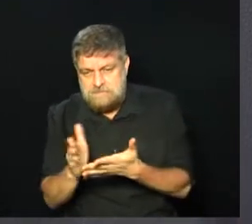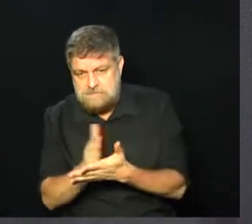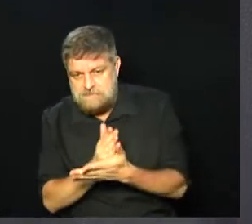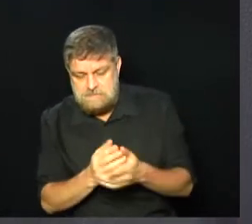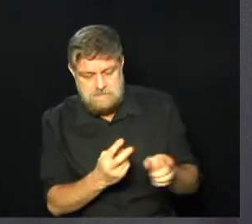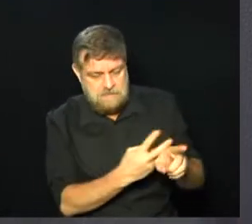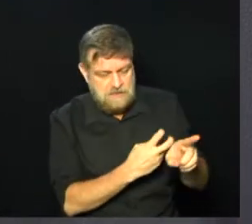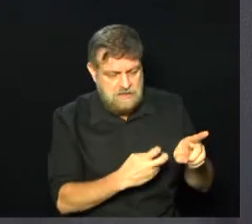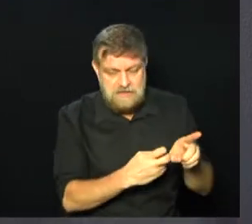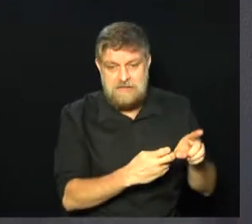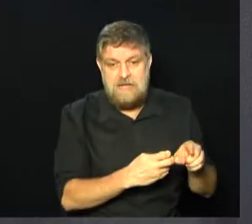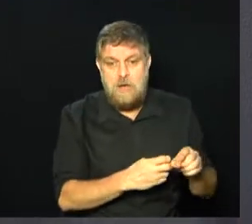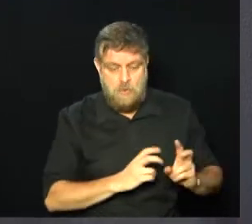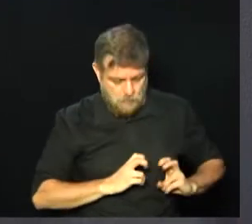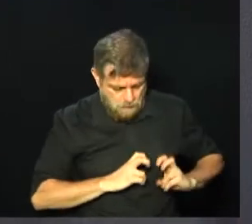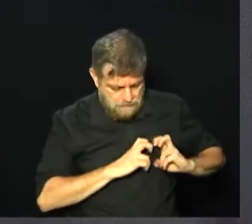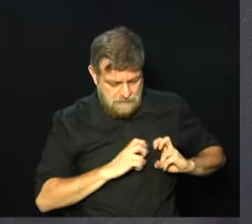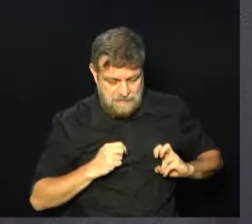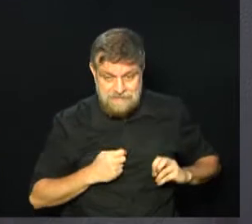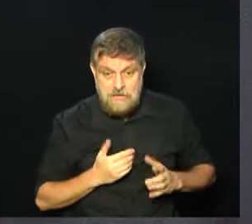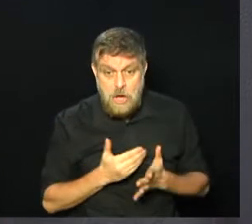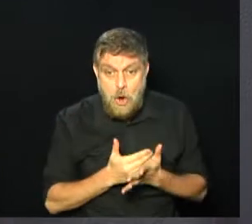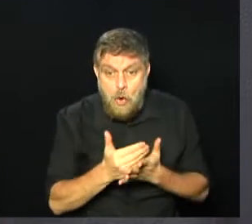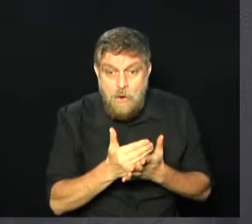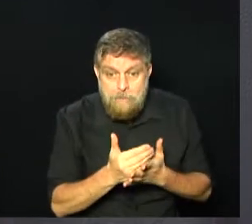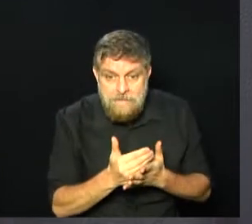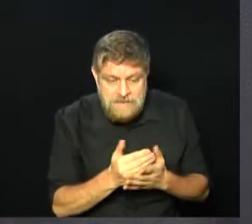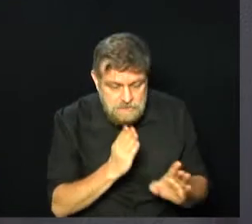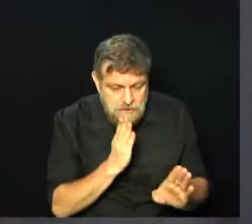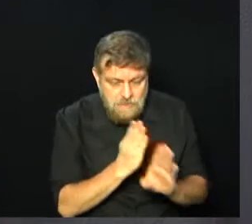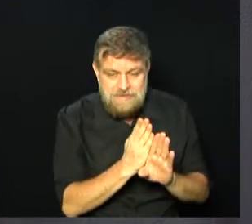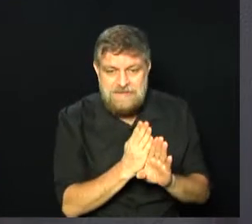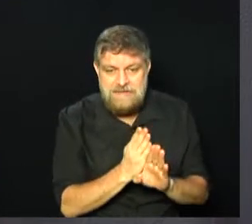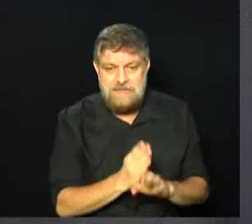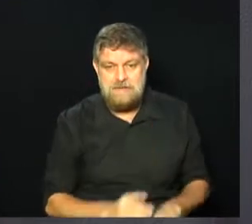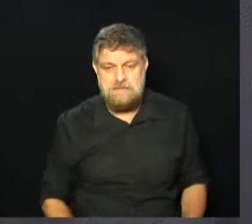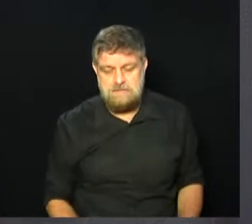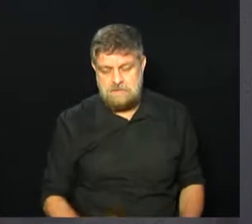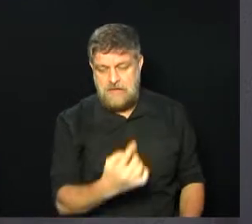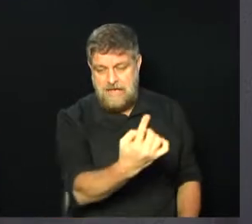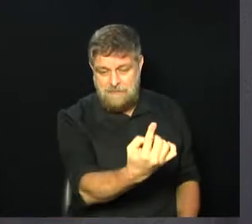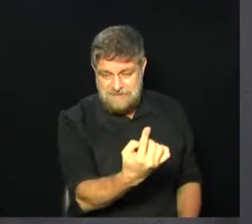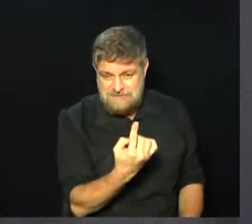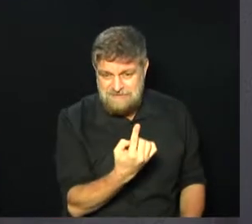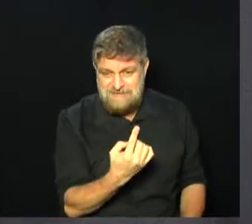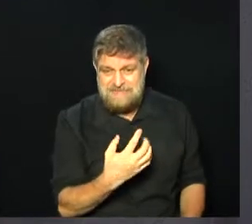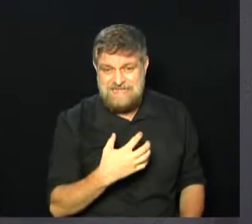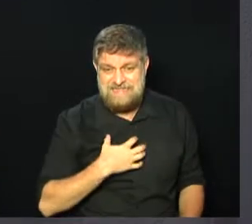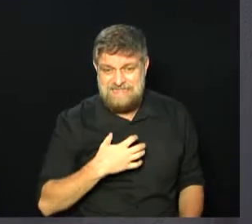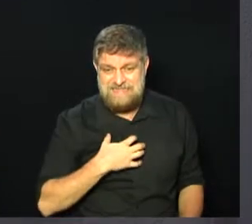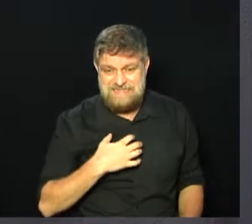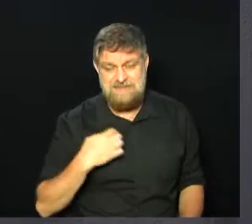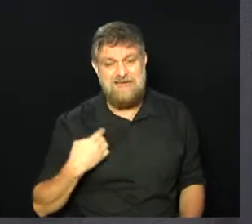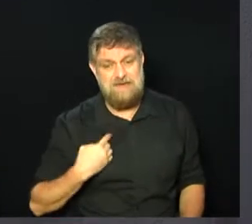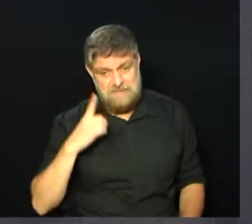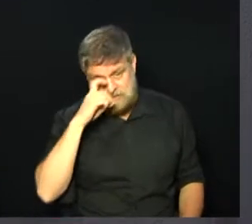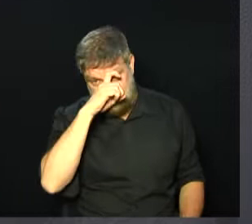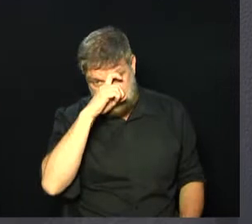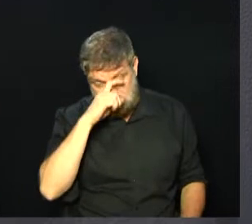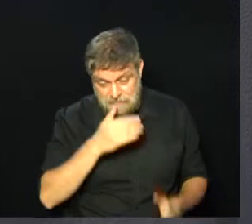mas um câncer de mama. Então, a gente não quer que o paciente venha com sintomas. Muitas vezes, principalmente quando a gente fala, vamos dizer, em câncer de